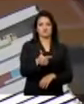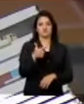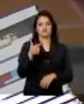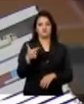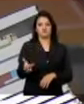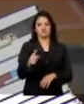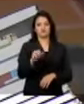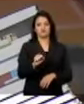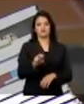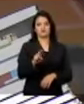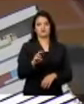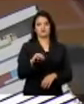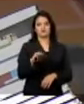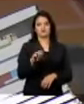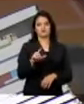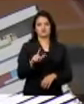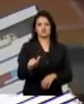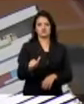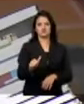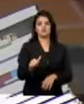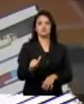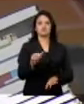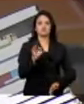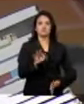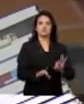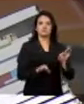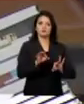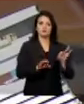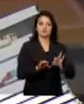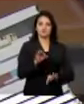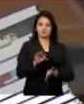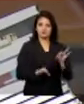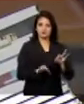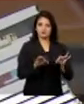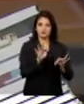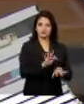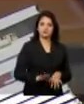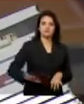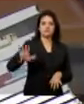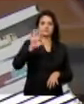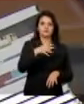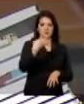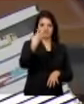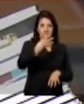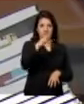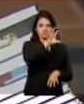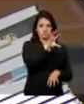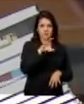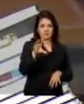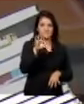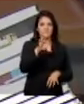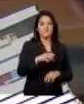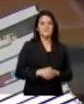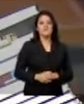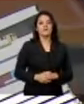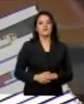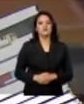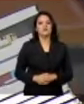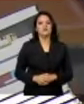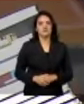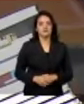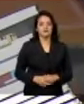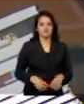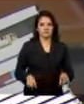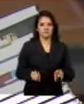súmula do Tribunal Regional Federal da 4ª Região. Em definitivo, o